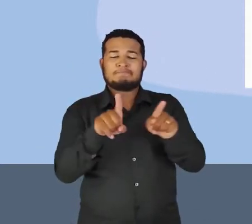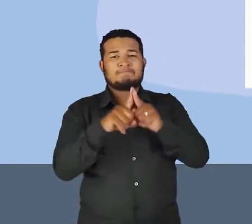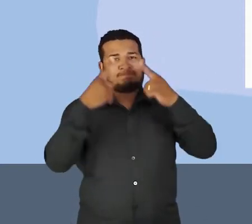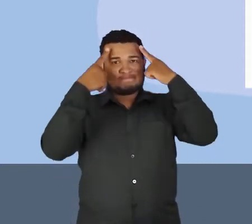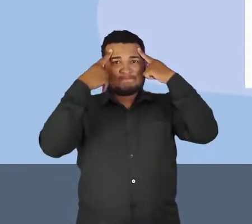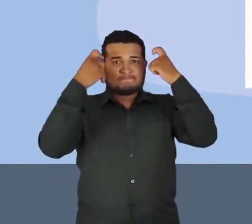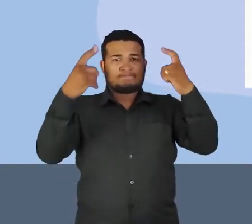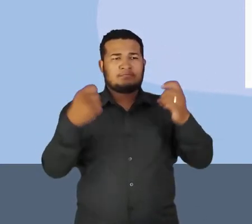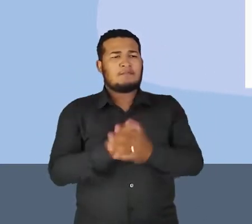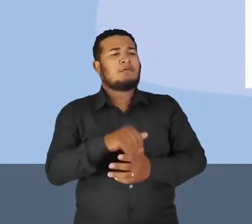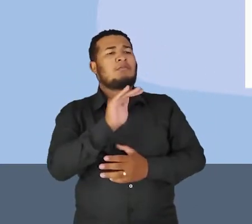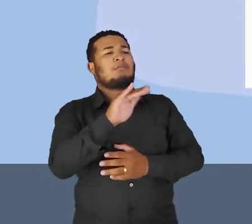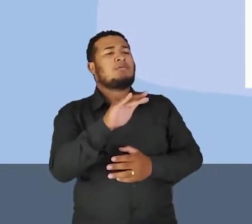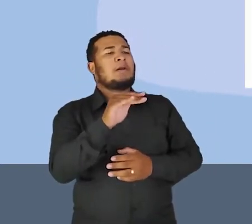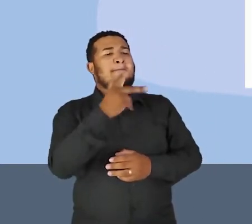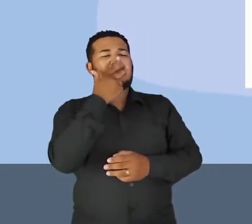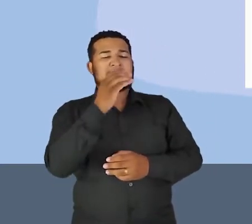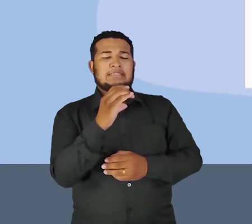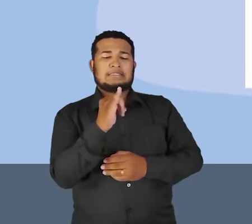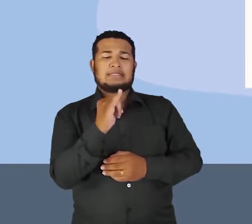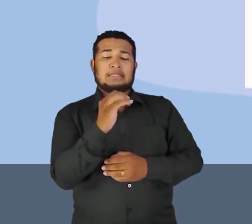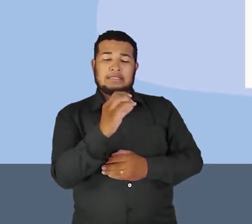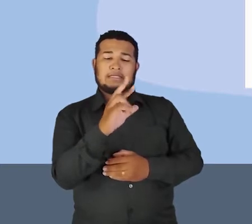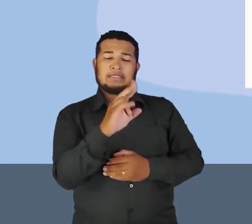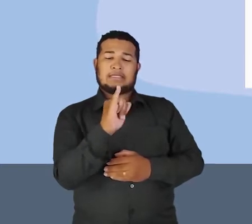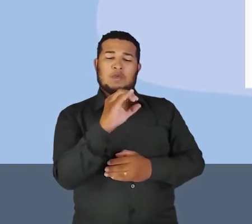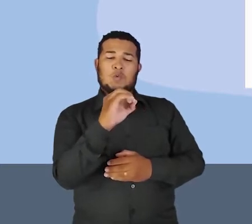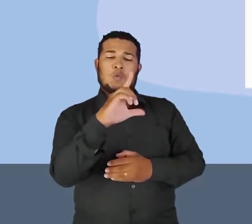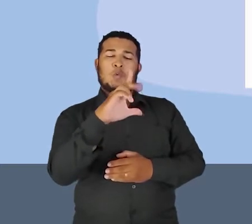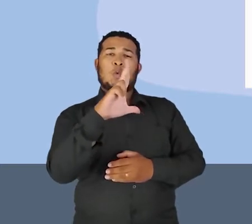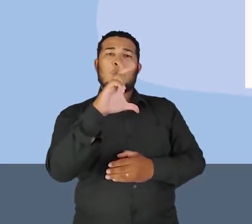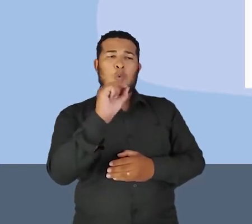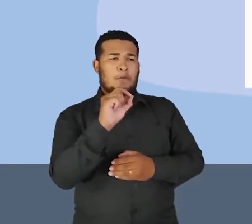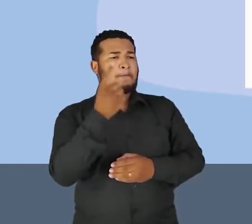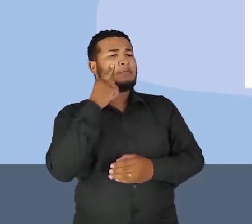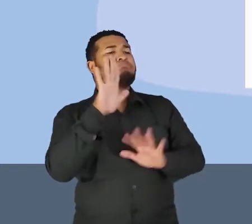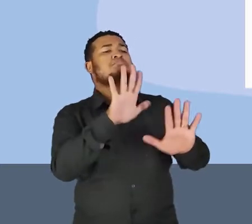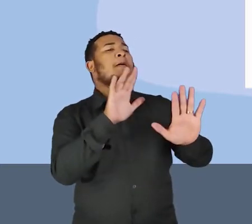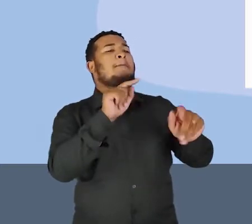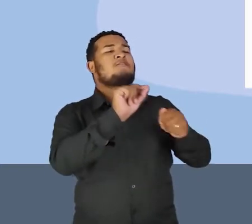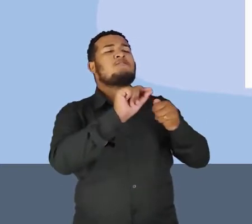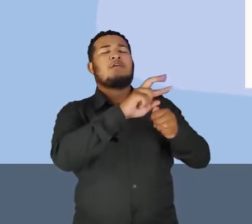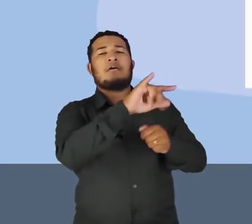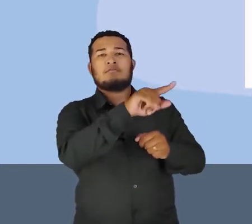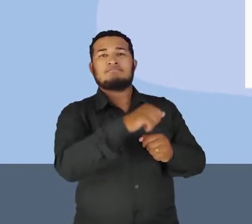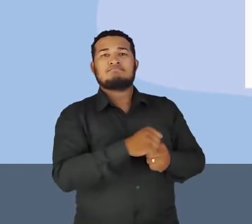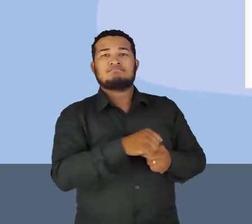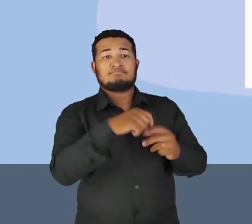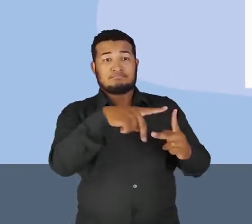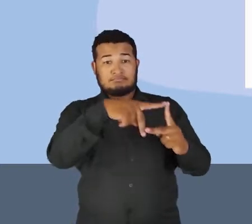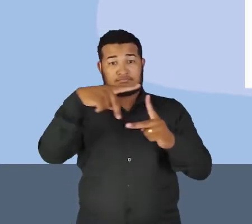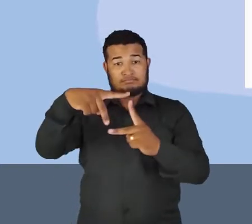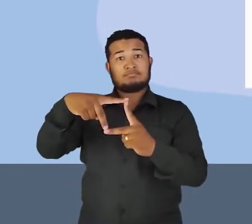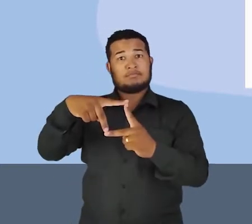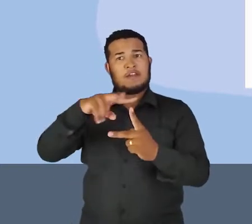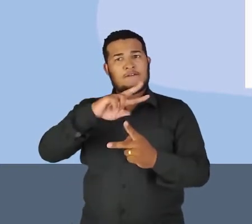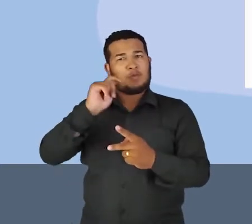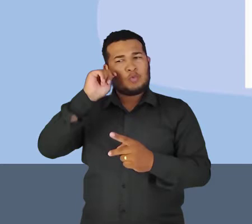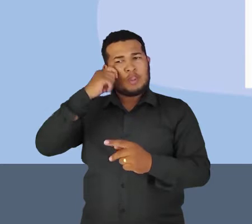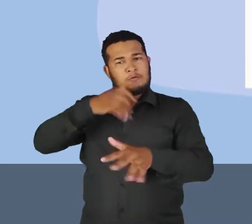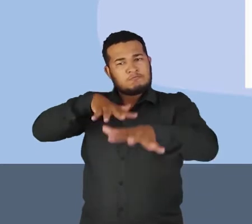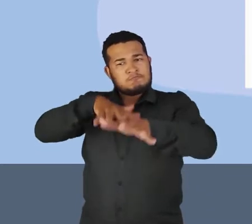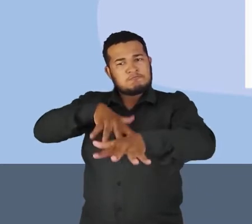violência, encosta aí, criolinho. No último quadrinho, quando o negro vai para a rua lutar pelos